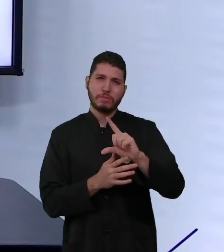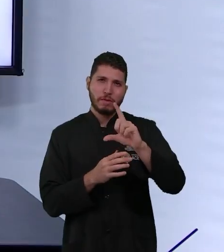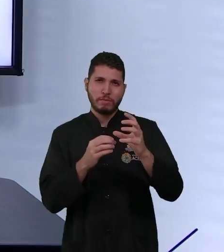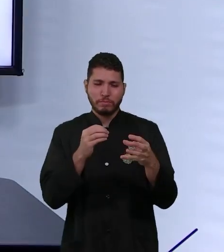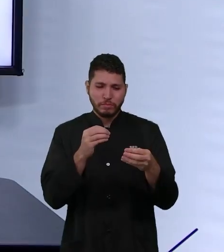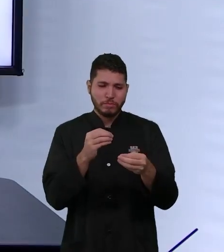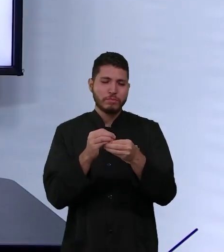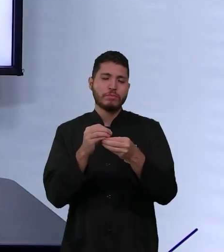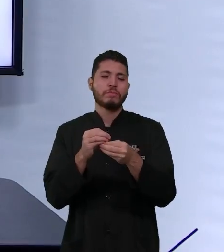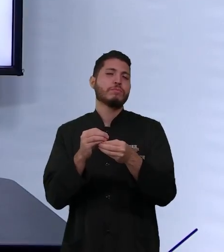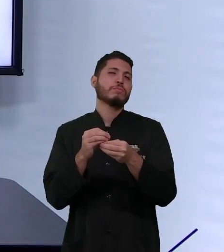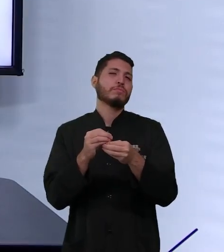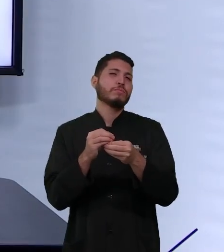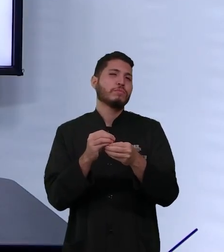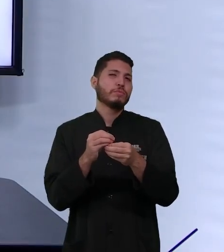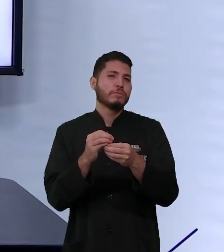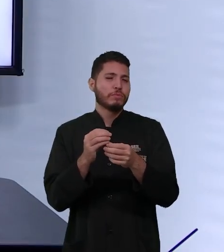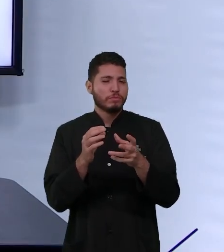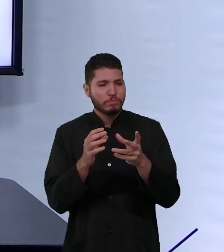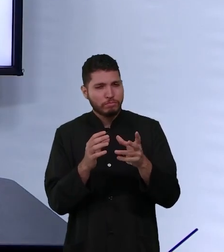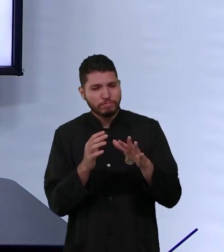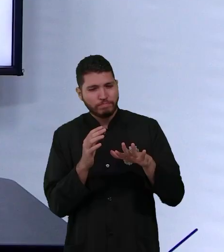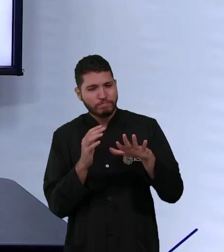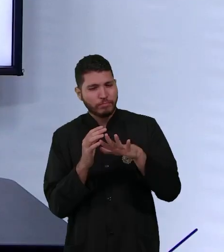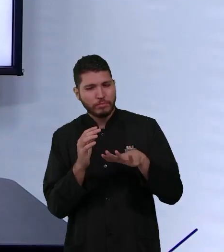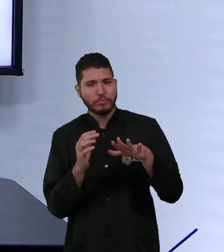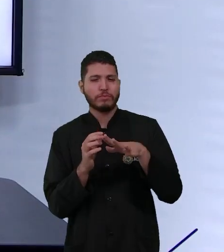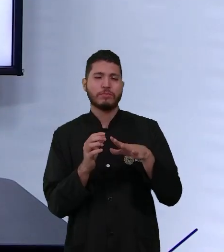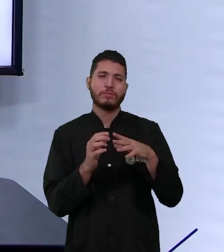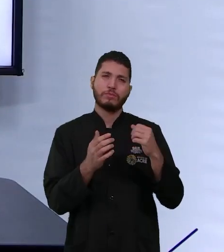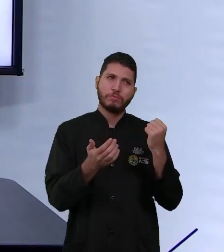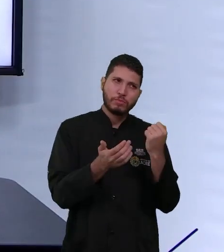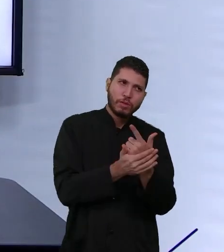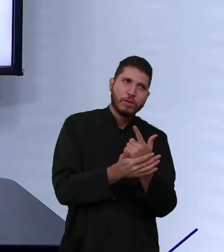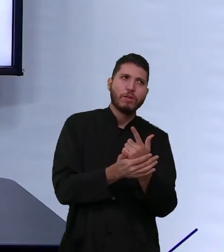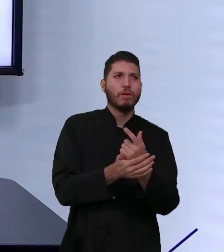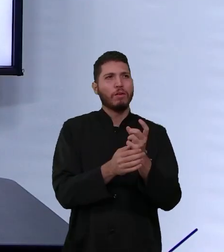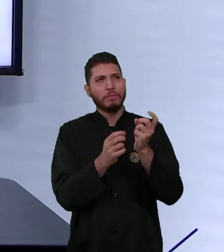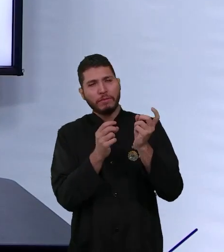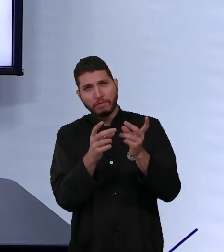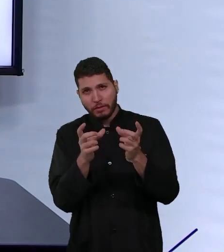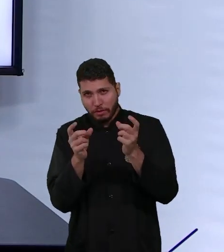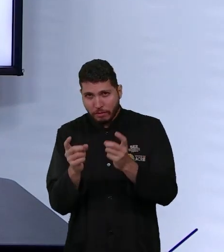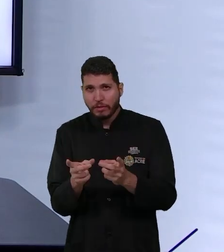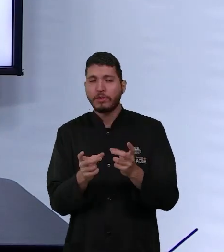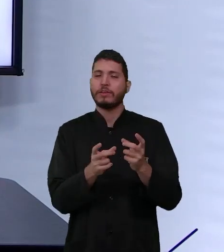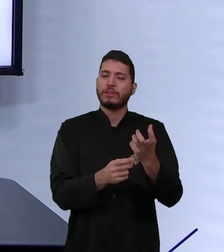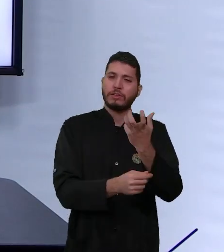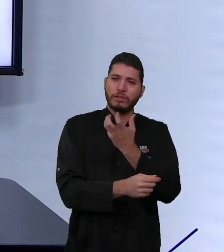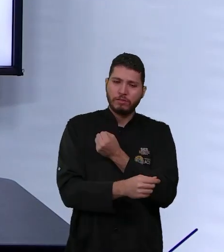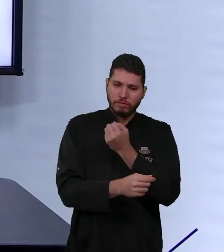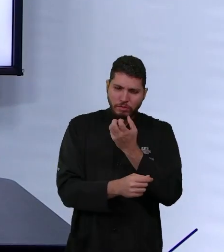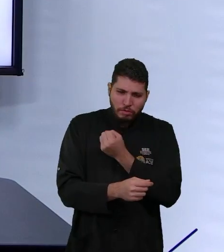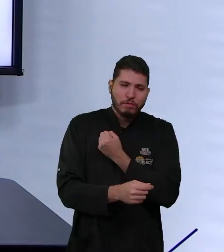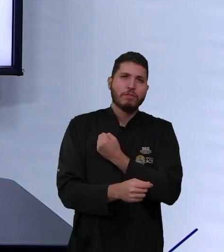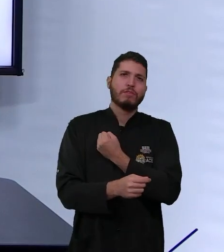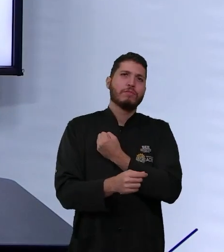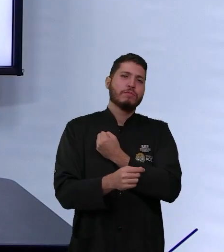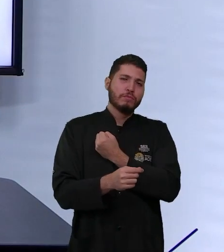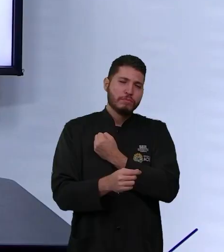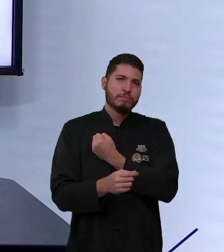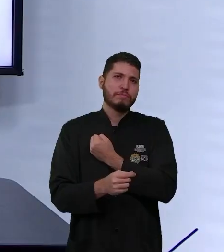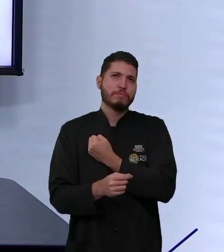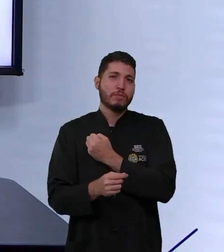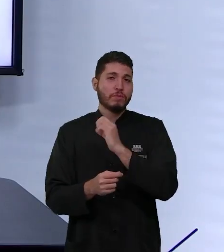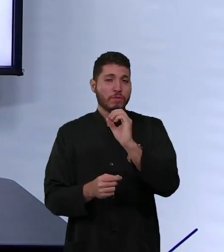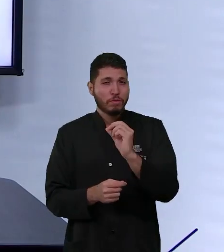mais evidente quando a gente trabalha essas ideias de compra e venda, esse valor que está incidindo sobre essa conta